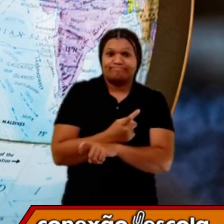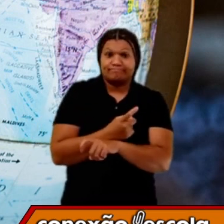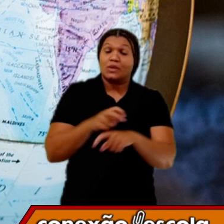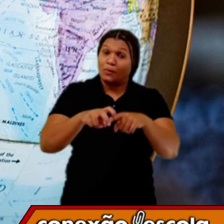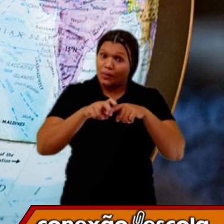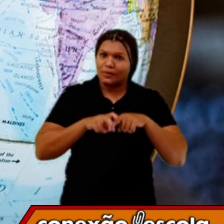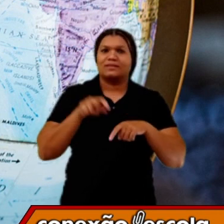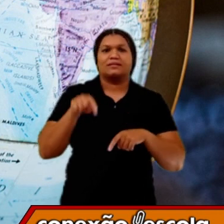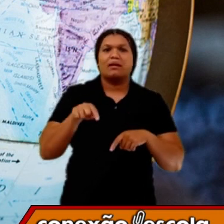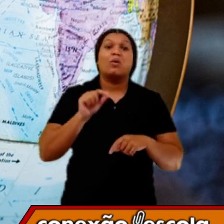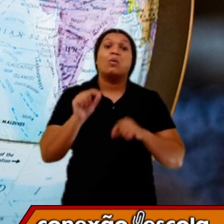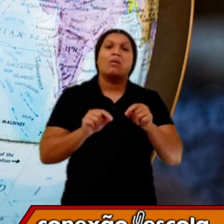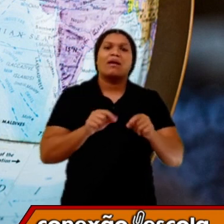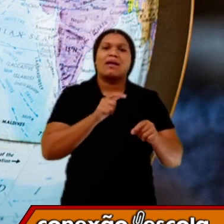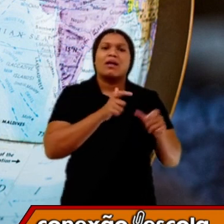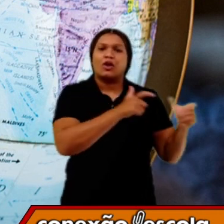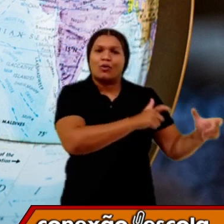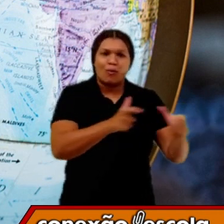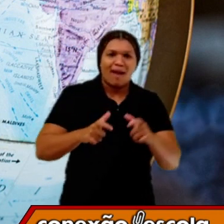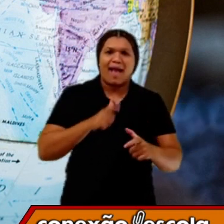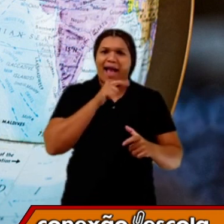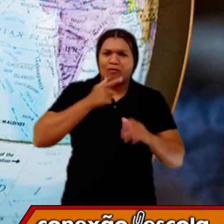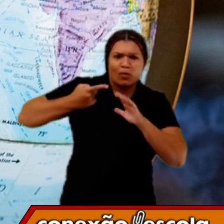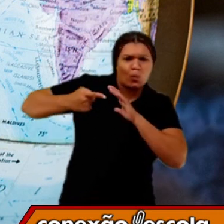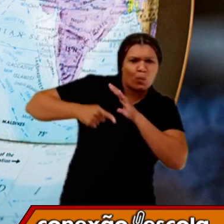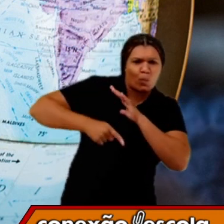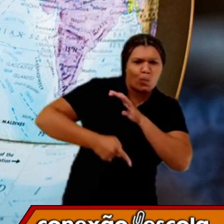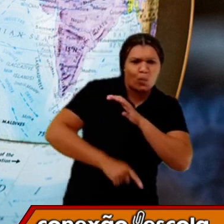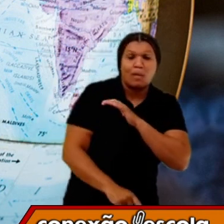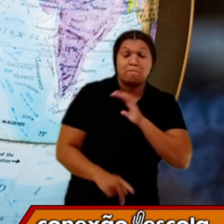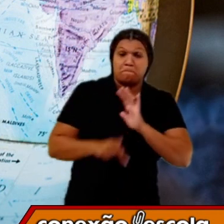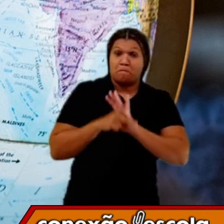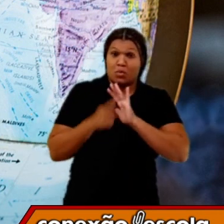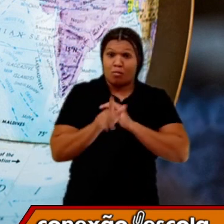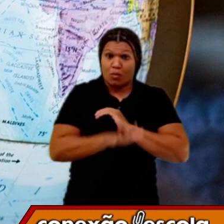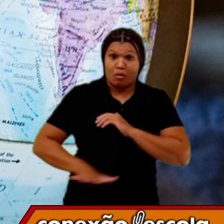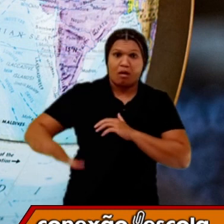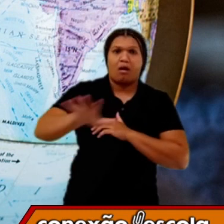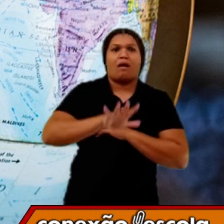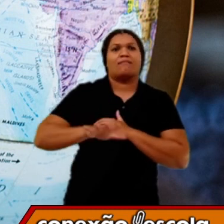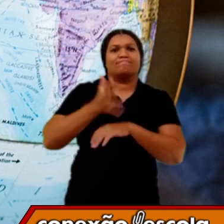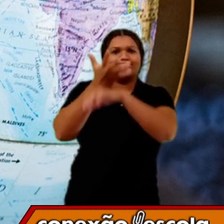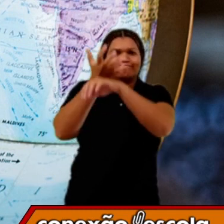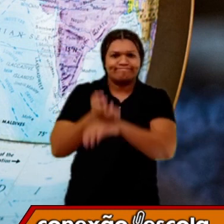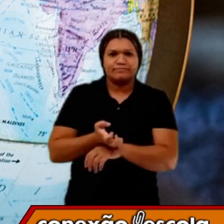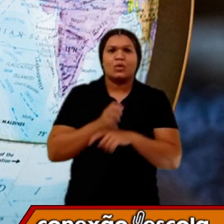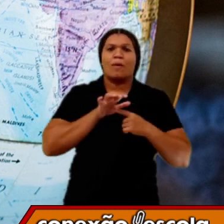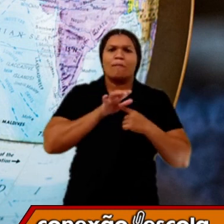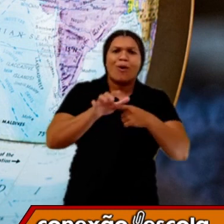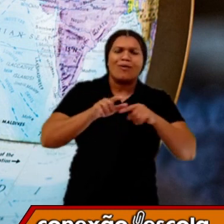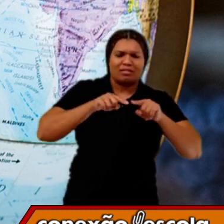os reservatórios subterrâneos na região da Caatinga apresentam níveis